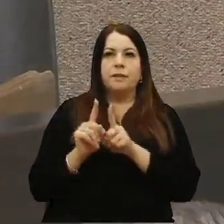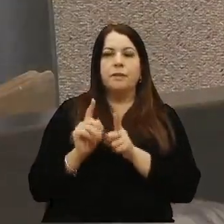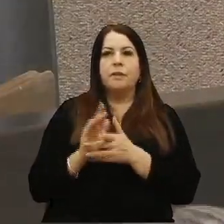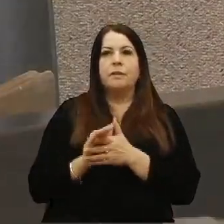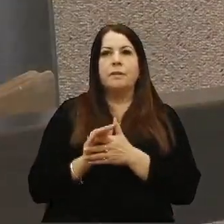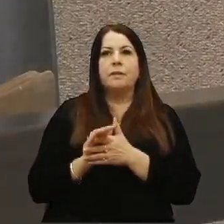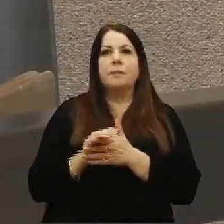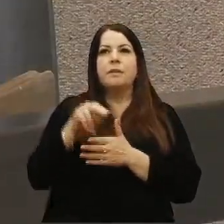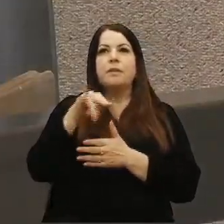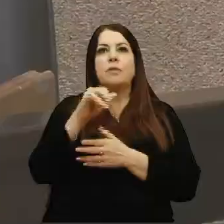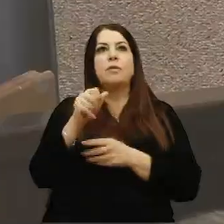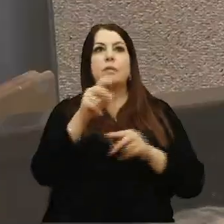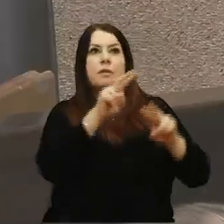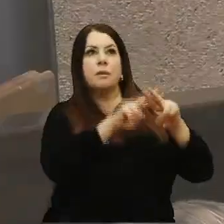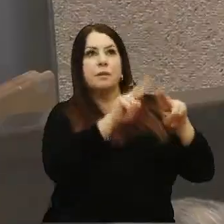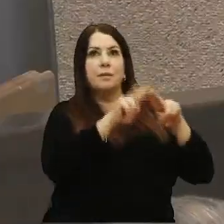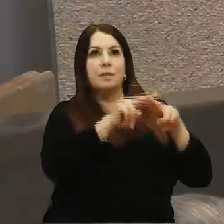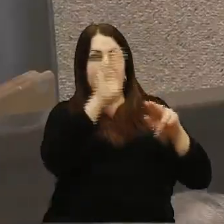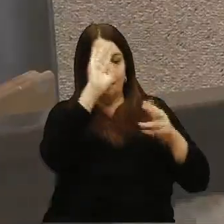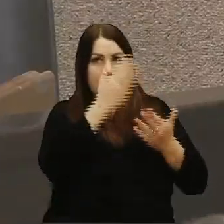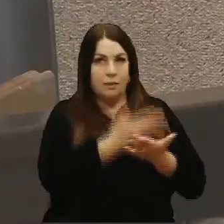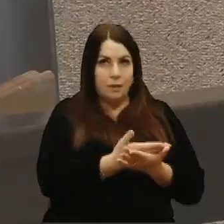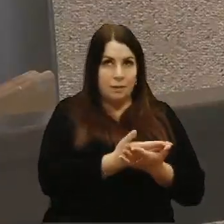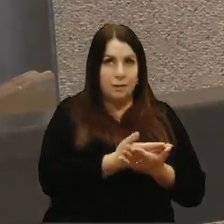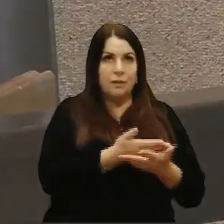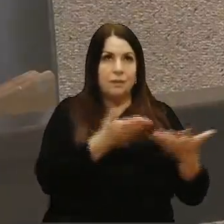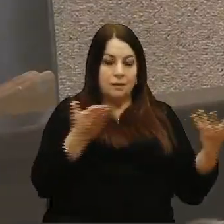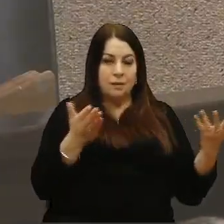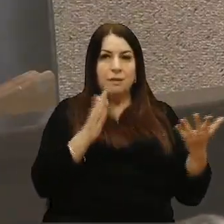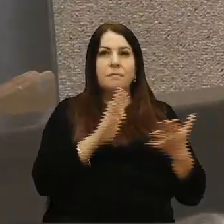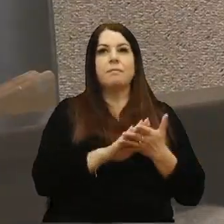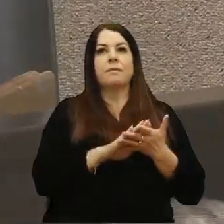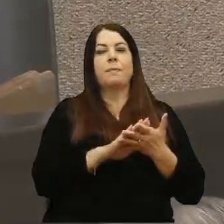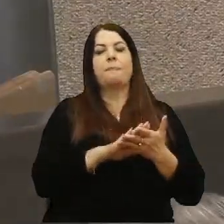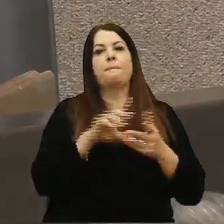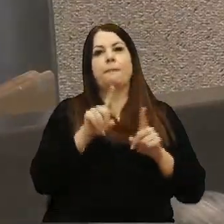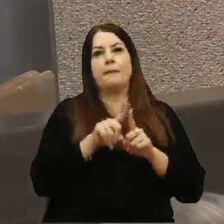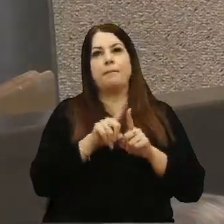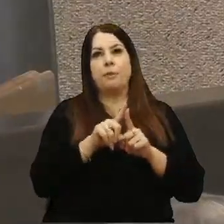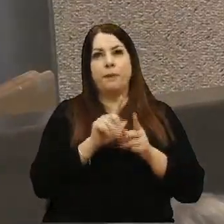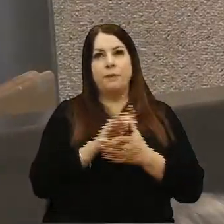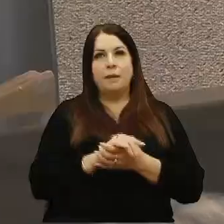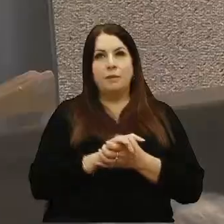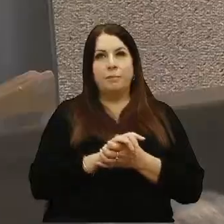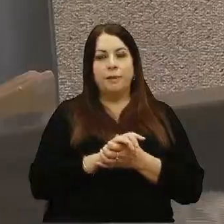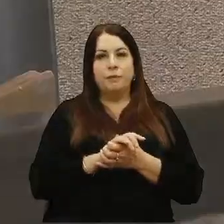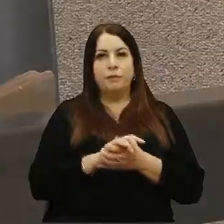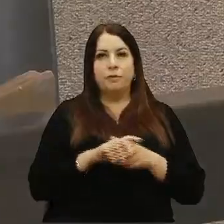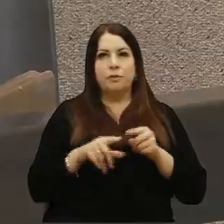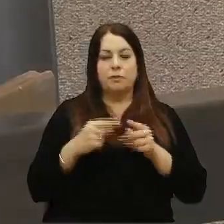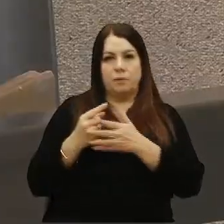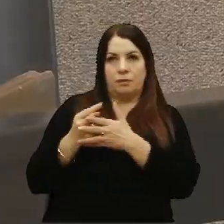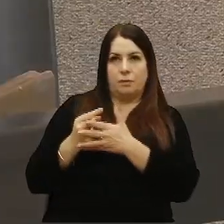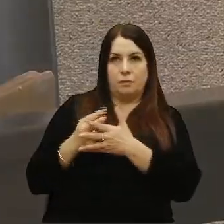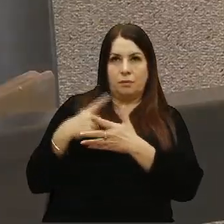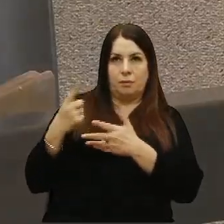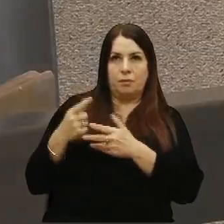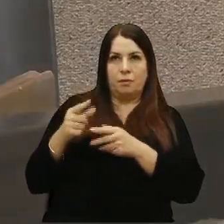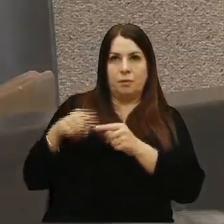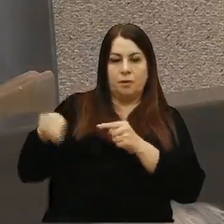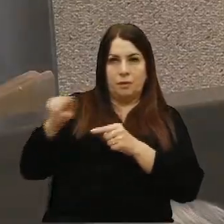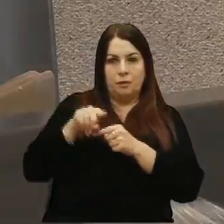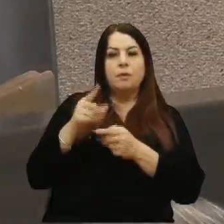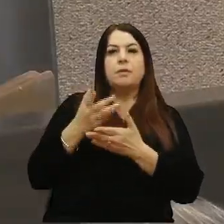né? Por ele estar preso, a gente acredita, sim, que vai ter, então, toda a questão da imputação do crime, conforme o Ministério Público,